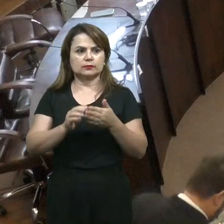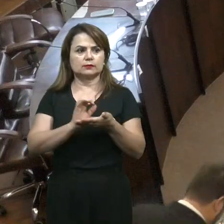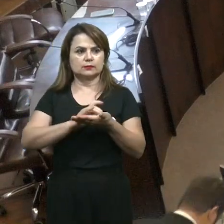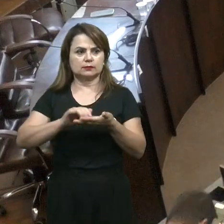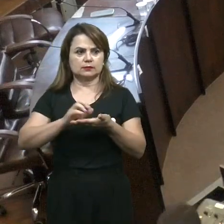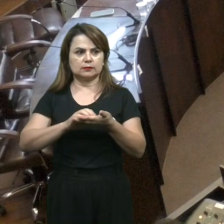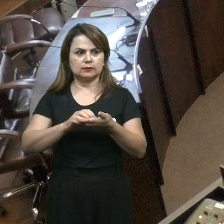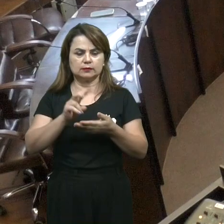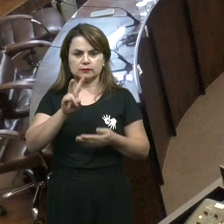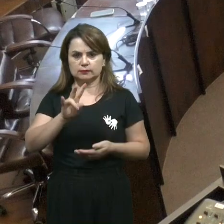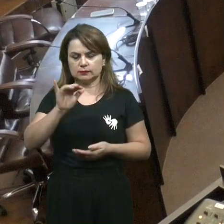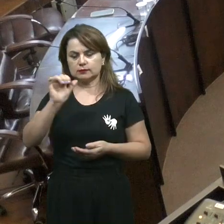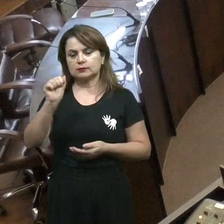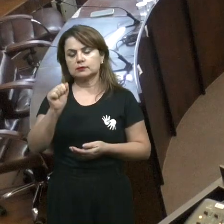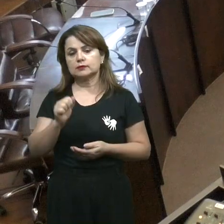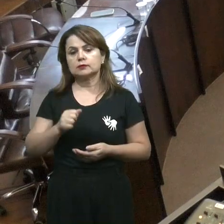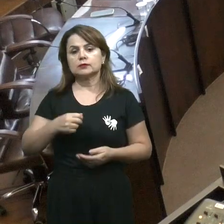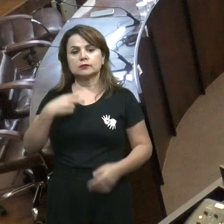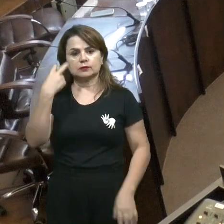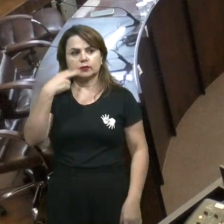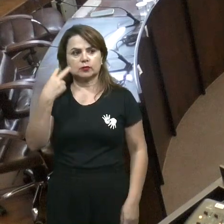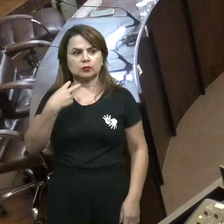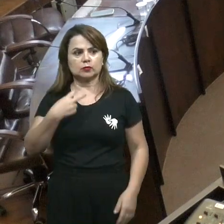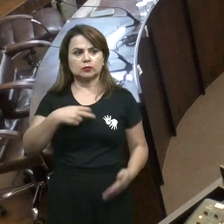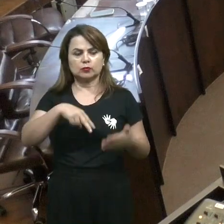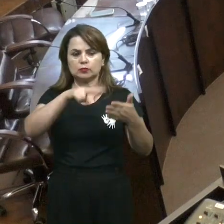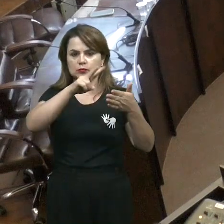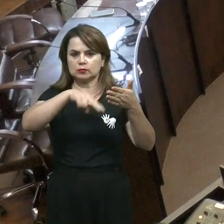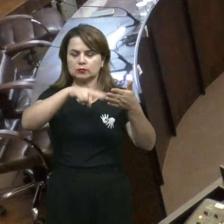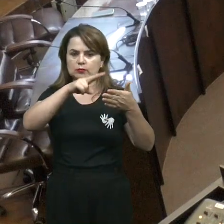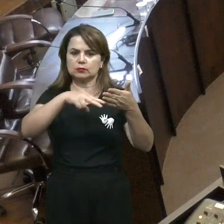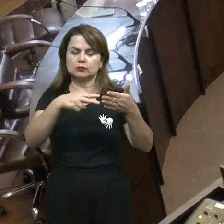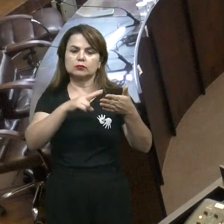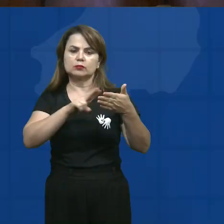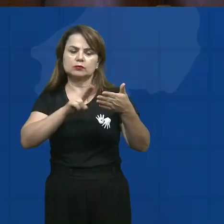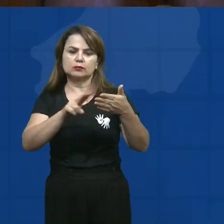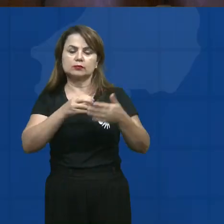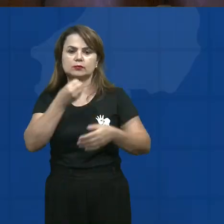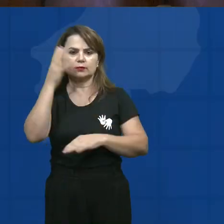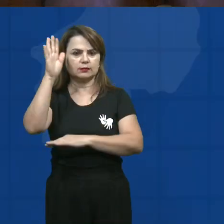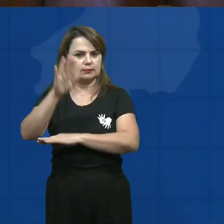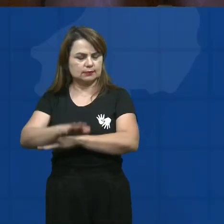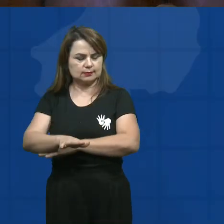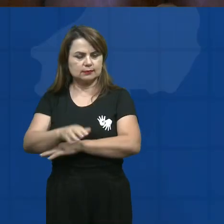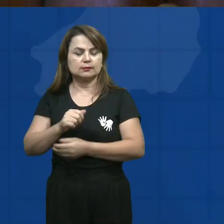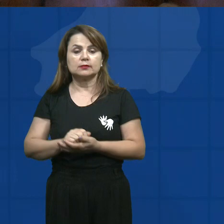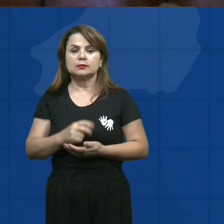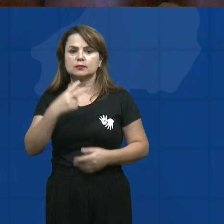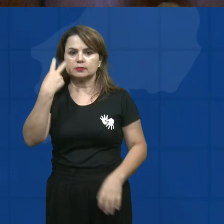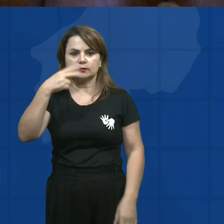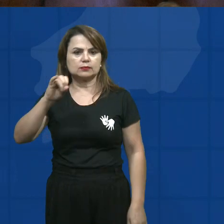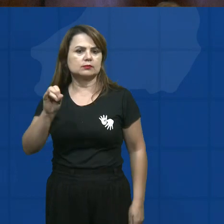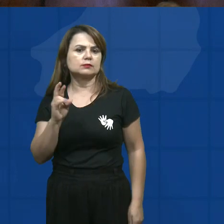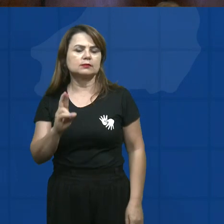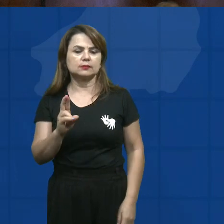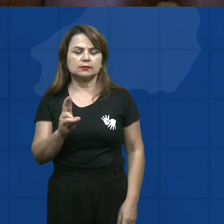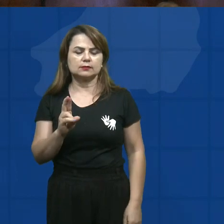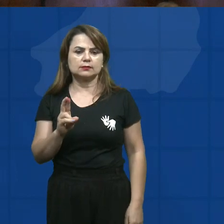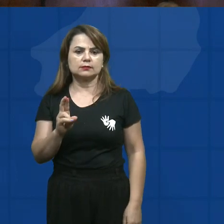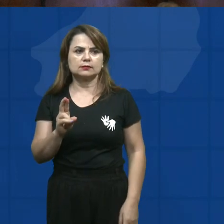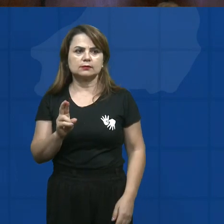secretária vereadora Vânia Ramos Que proceda a verificação de presença dos senhores vereadores Boa tarde a todos Vereador Júnior Moraes